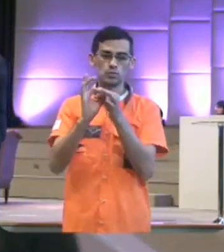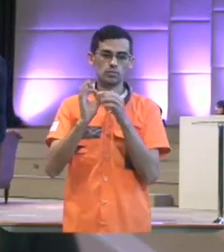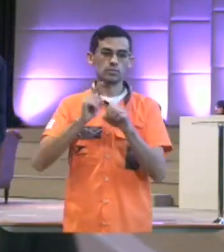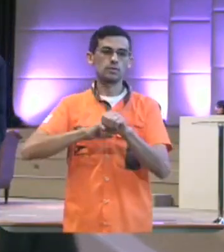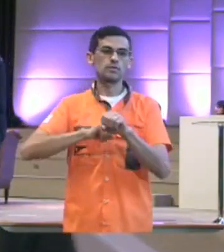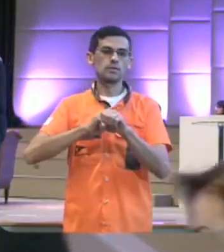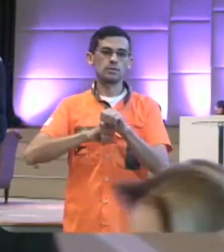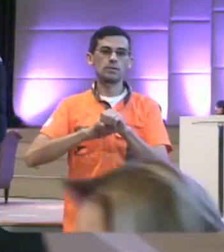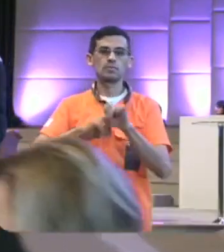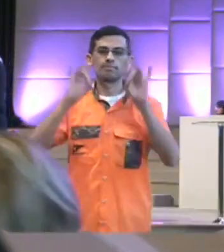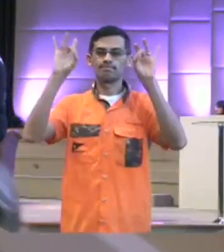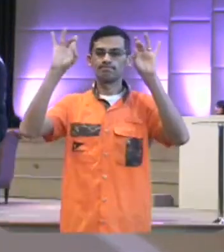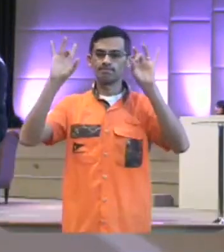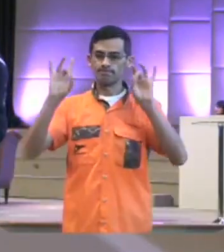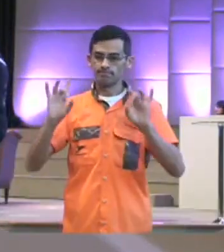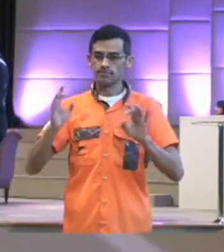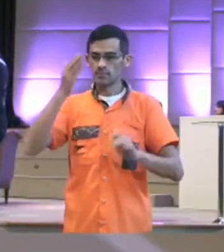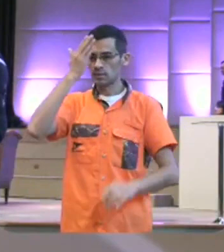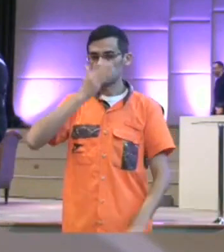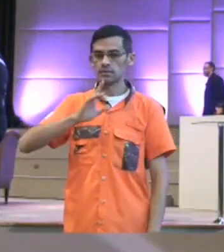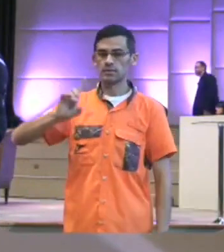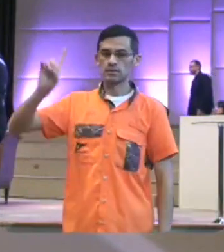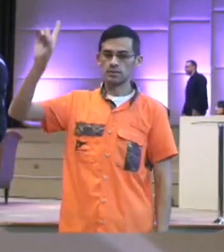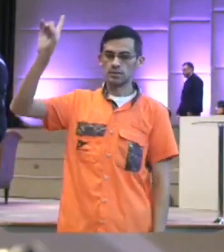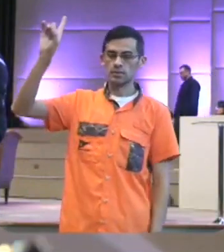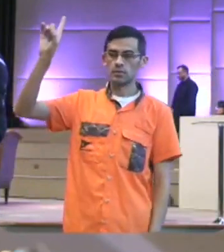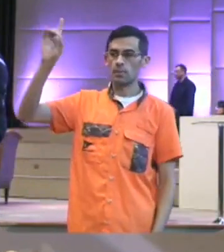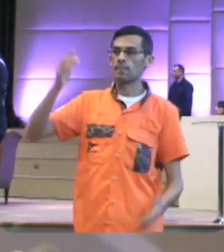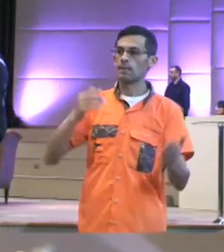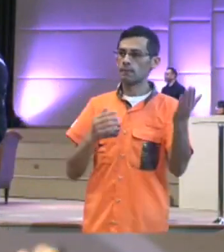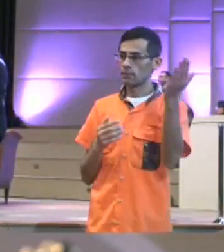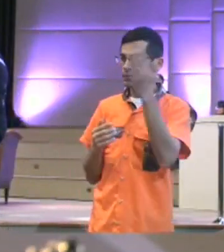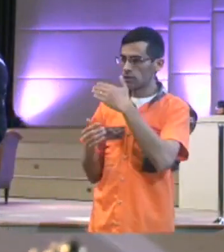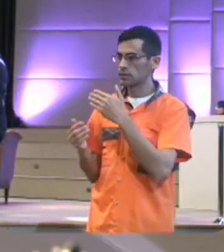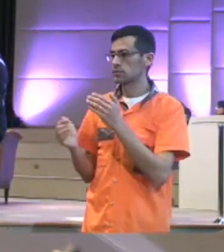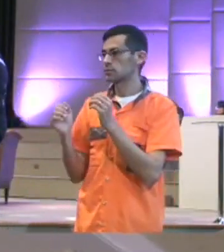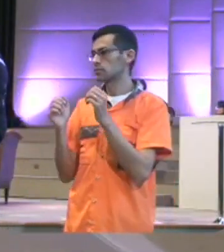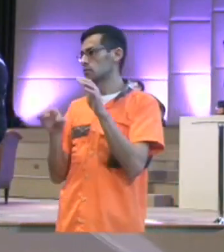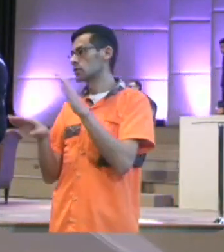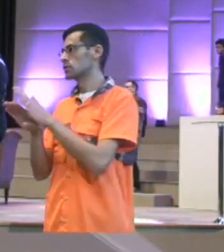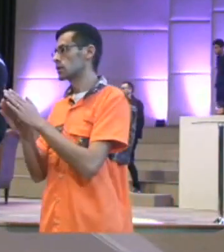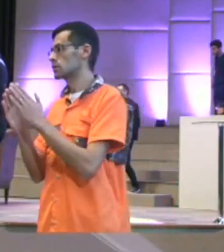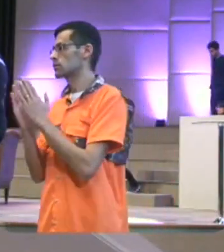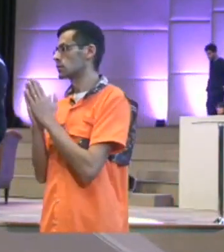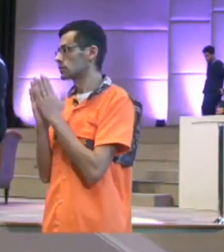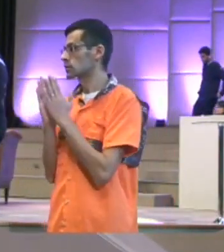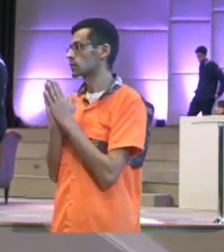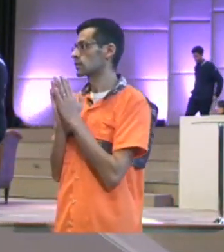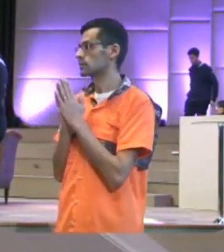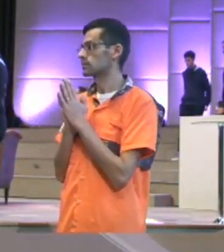tempo precioso na presença de Deus, vai chegando aqui, isso, vai chegando.